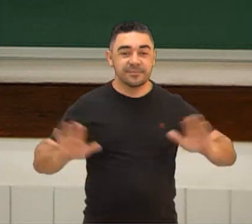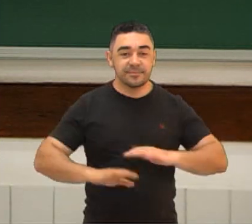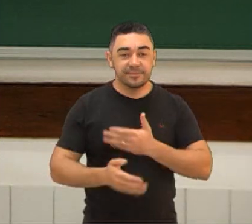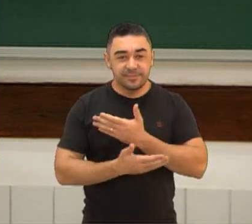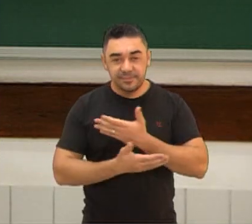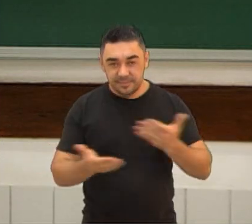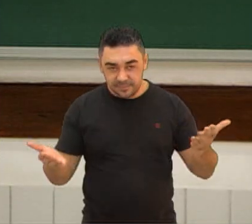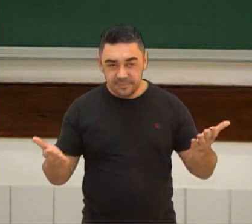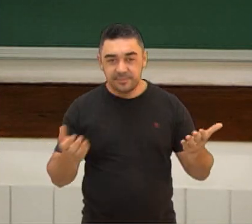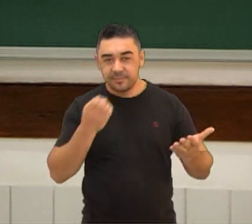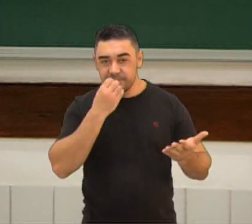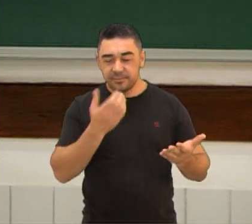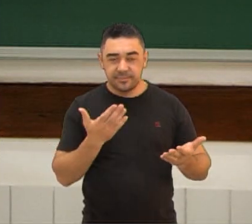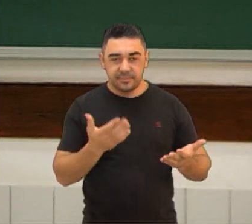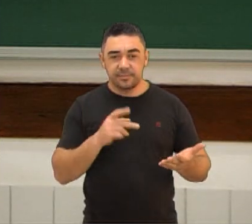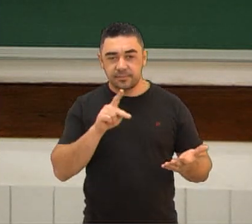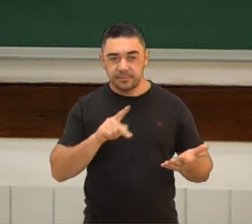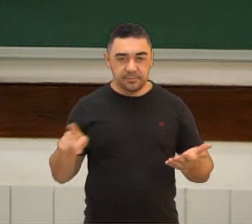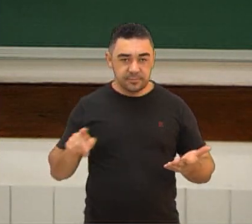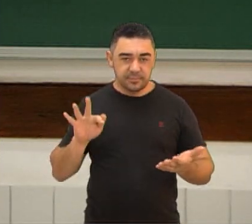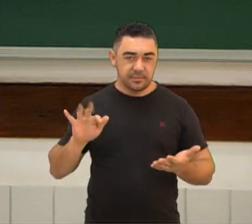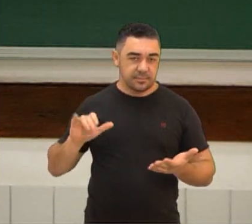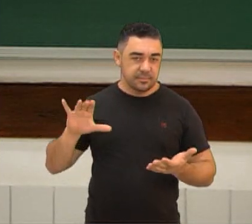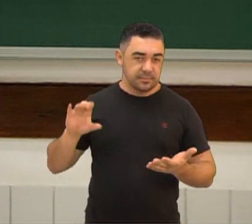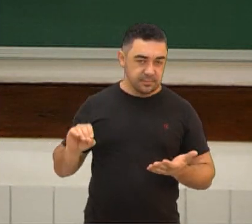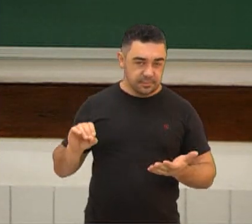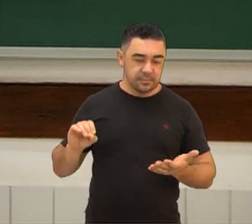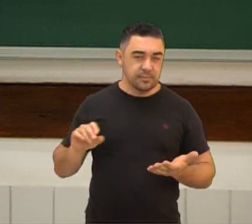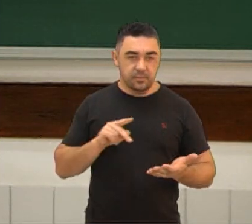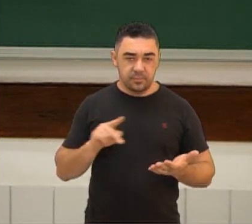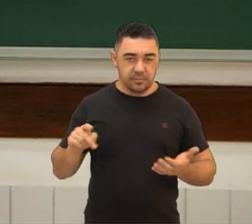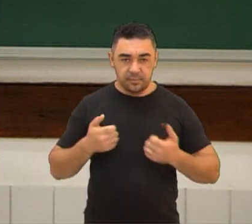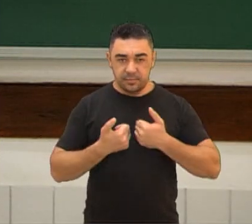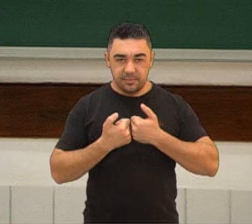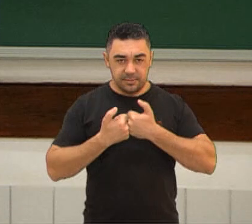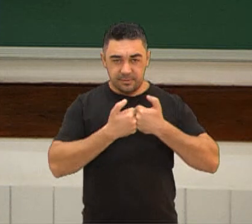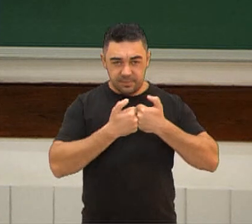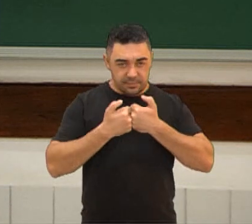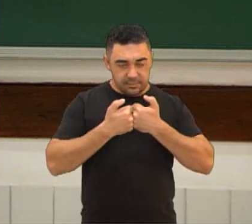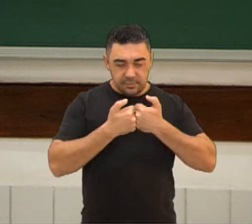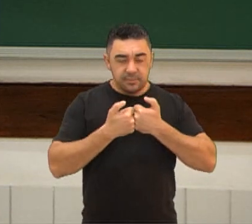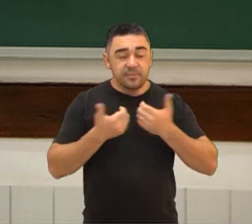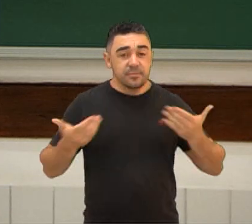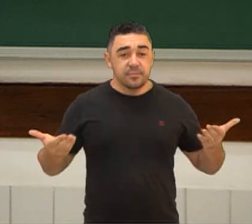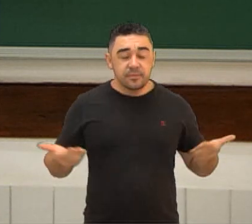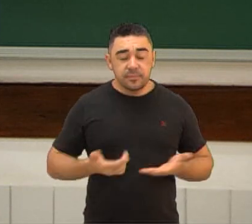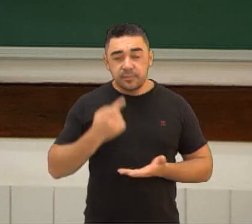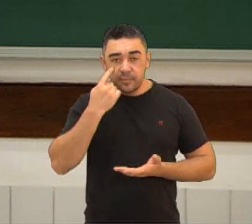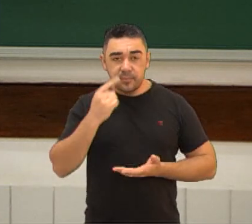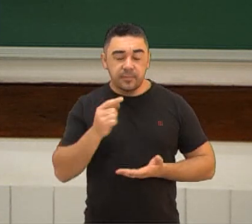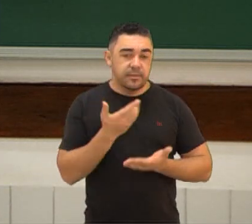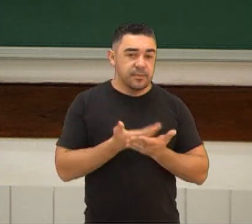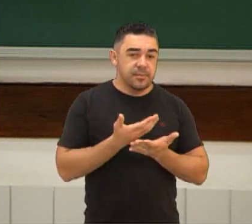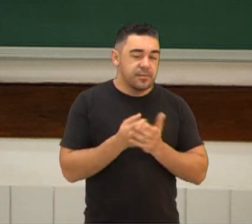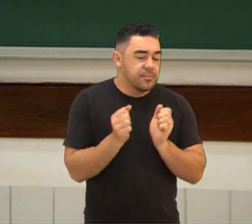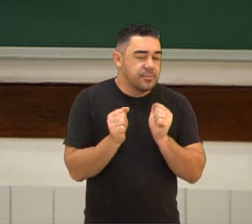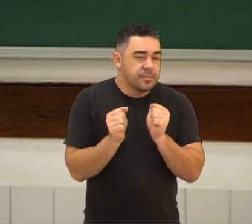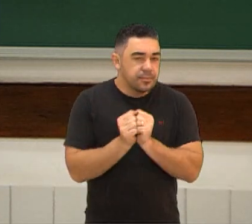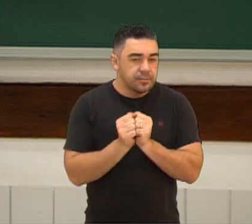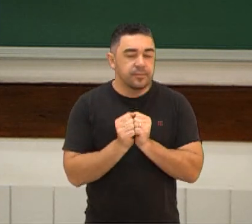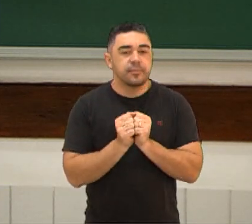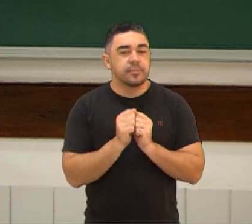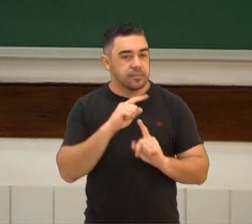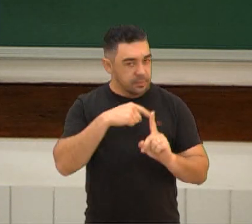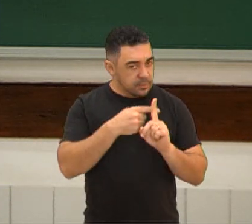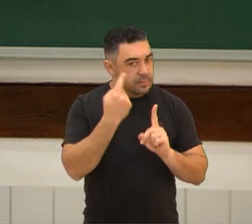Olá pessoal, sou o professor Fábio Luiz de Souza, da disciplina de Física. Hoje a gente vai fazer uma aula juntos,